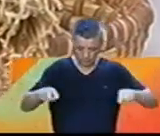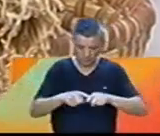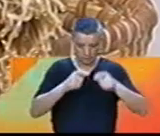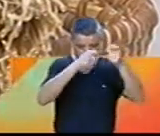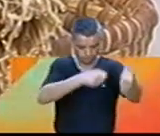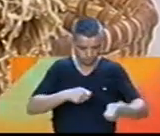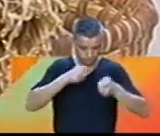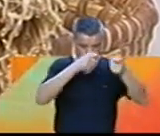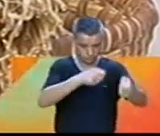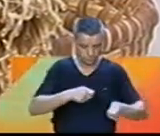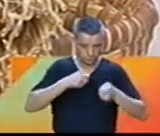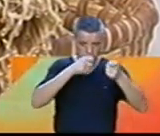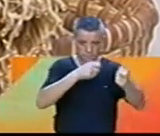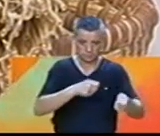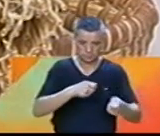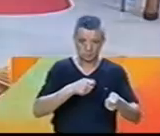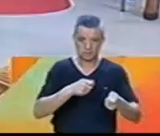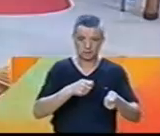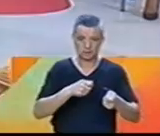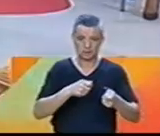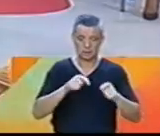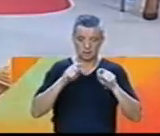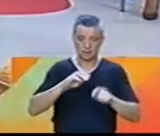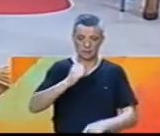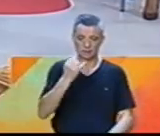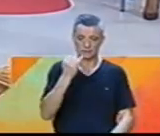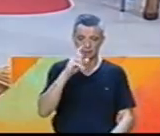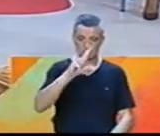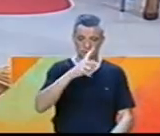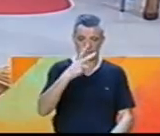conta da lavoura? É das silvas, para cultivar. Para cultivar as silvas!